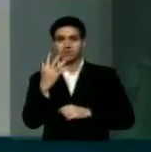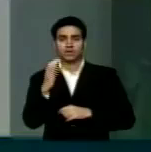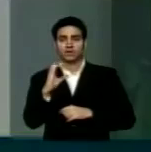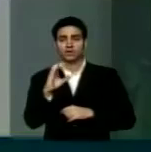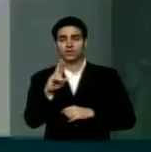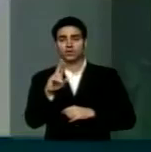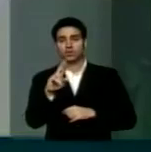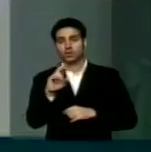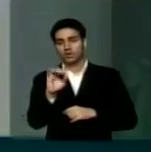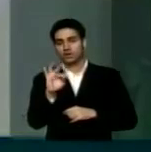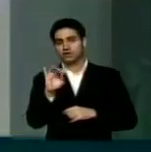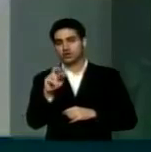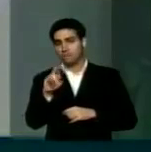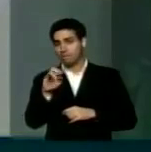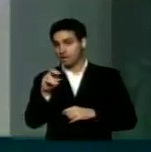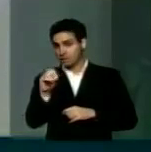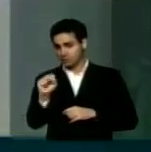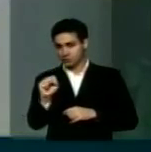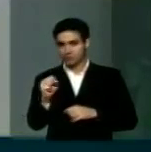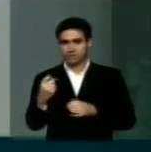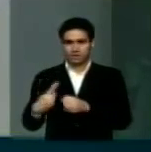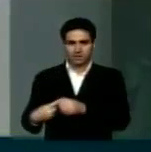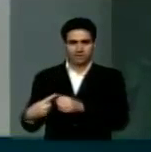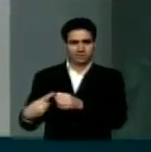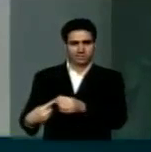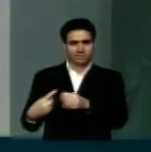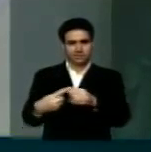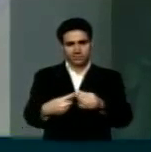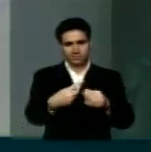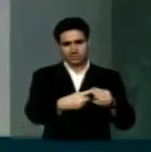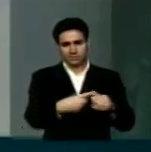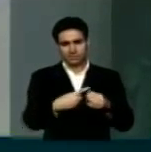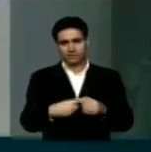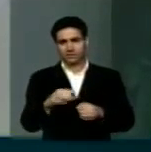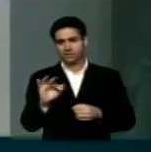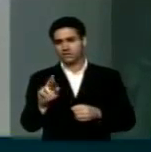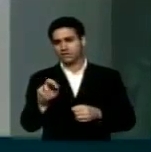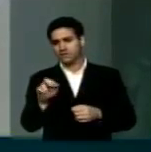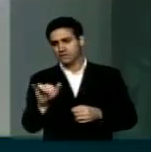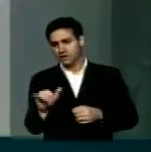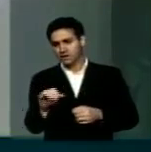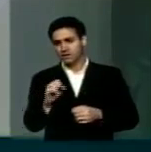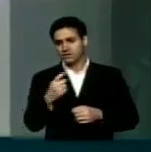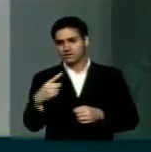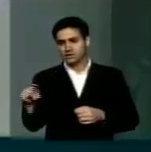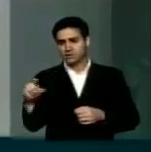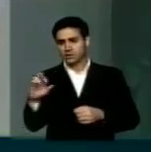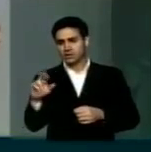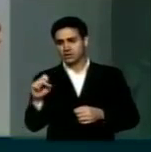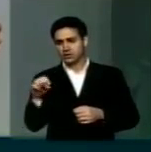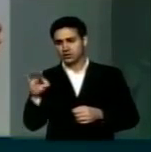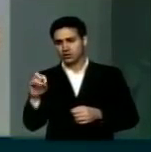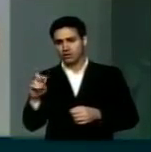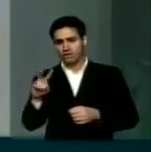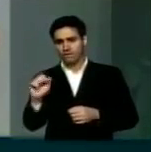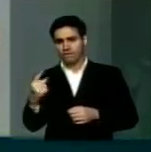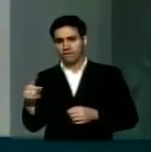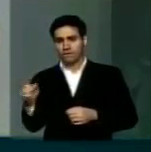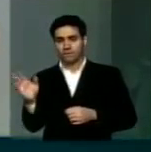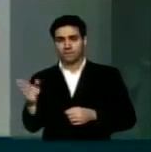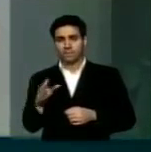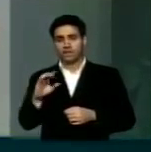Curitibanos, minha terra, Fraiburgo, Santa Cecília, Frei Rogério, São Cristóvão do Sul e São José